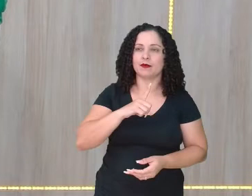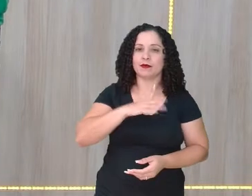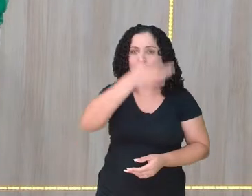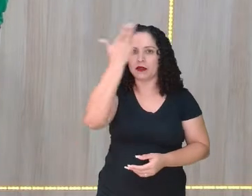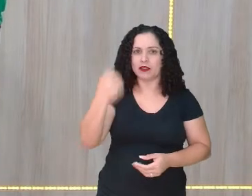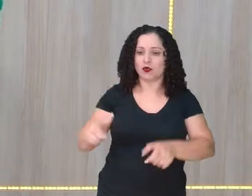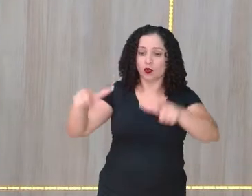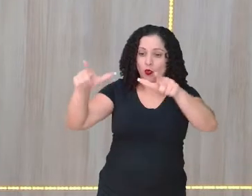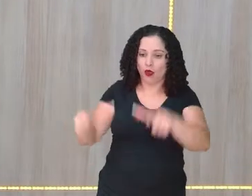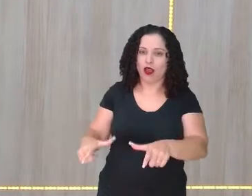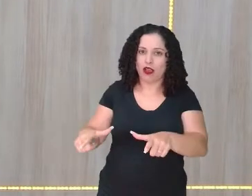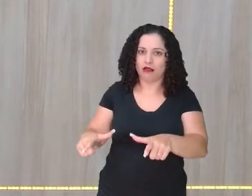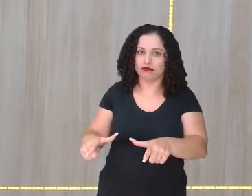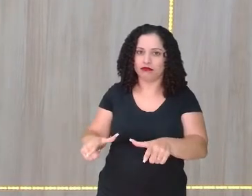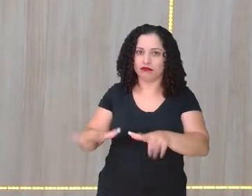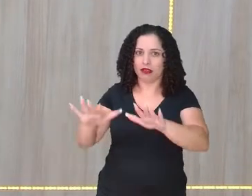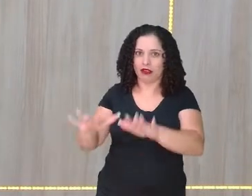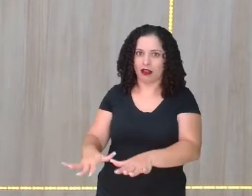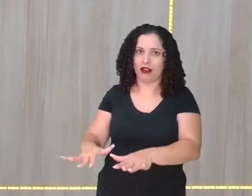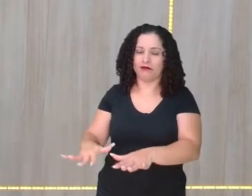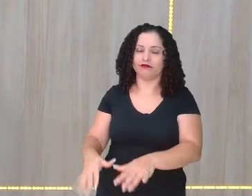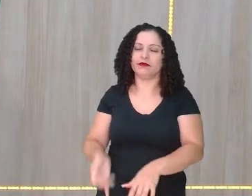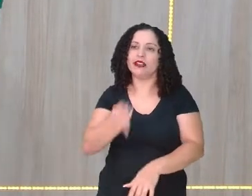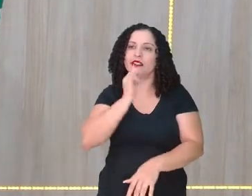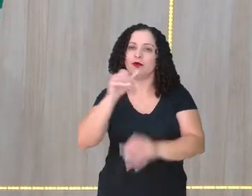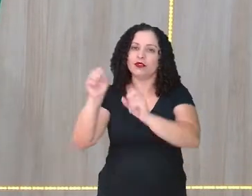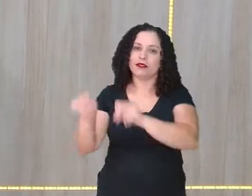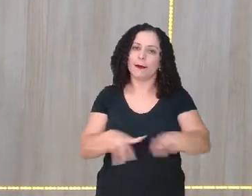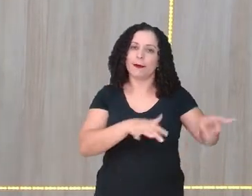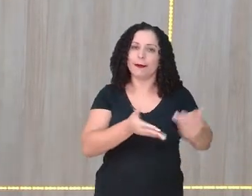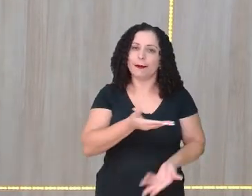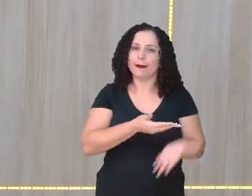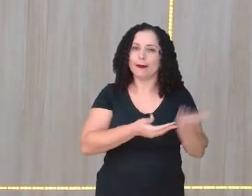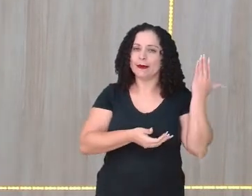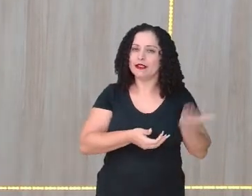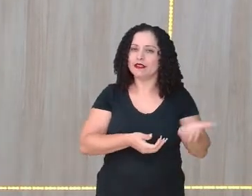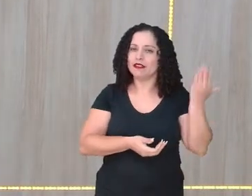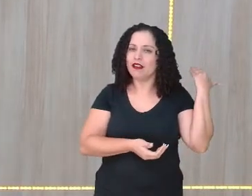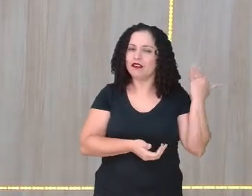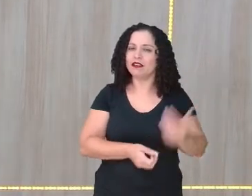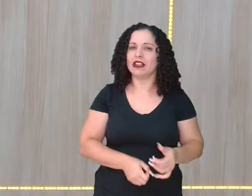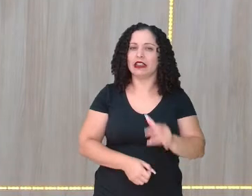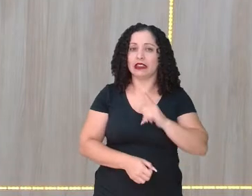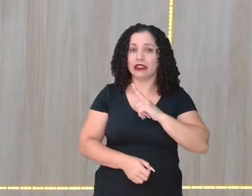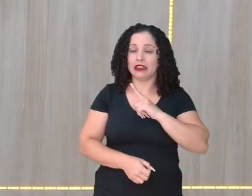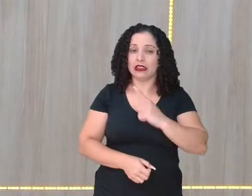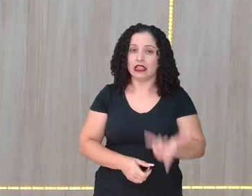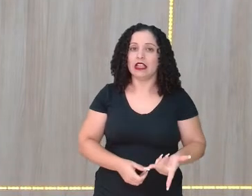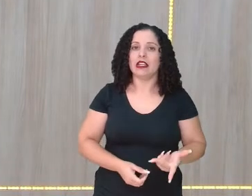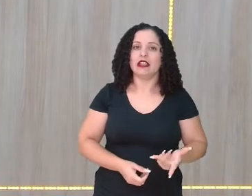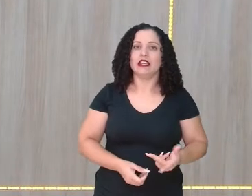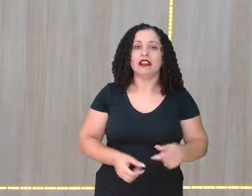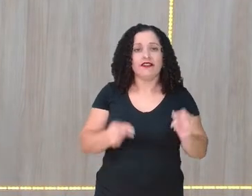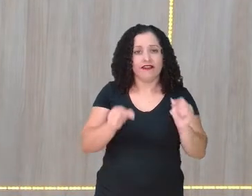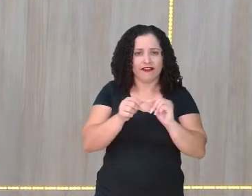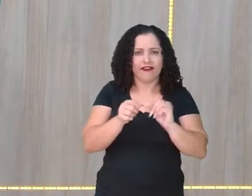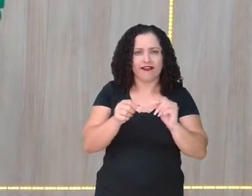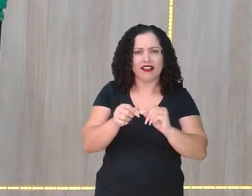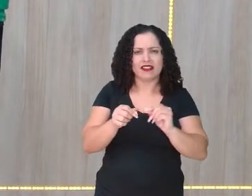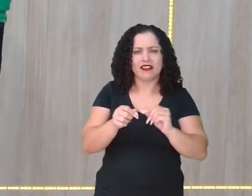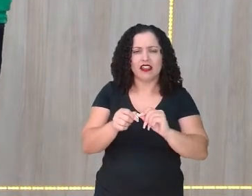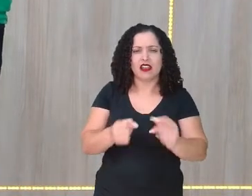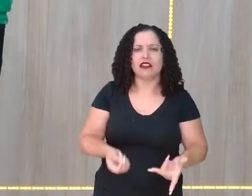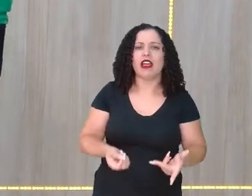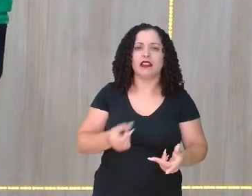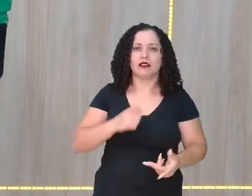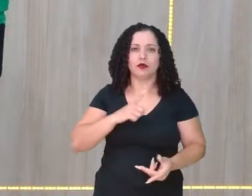dizer o nome. Por exemplo, semana passada eu tive que fazer um teste de Covid. Eu fiquei um pouquinho com febre,